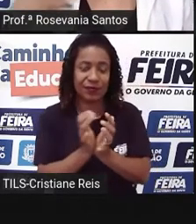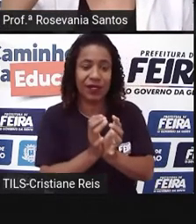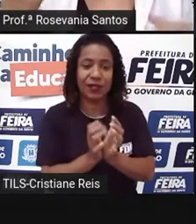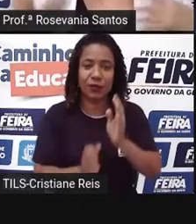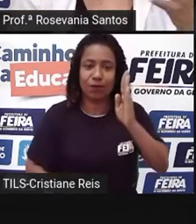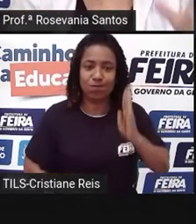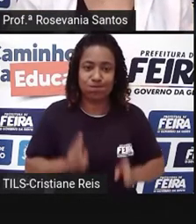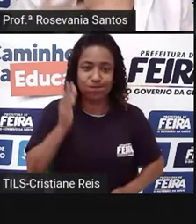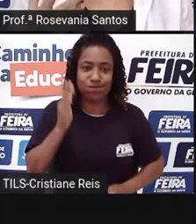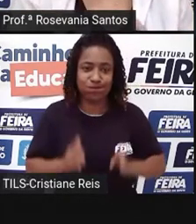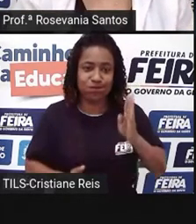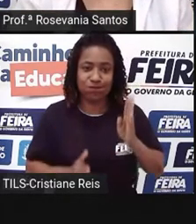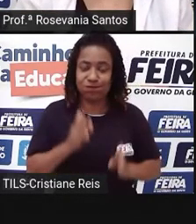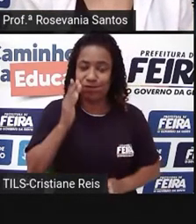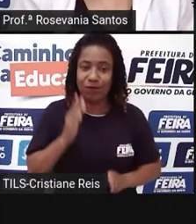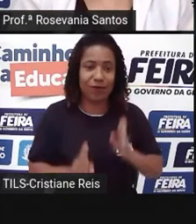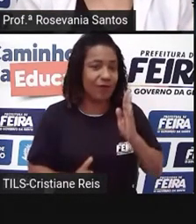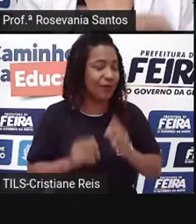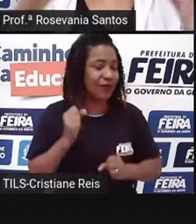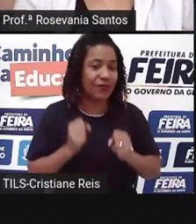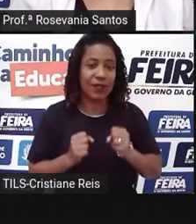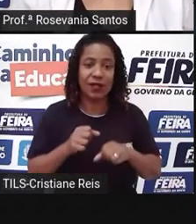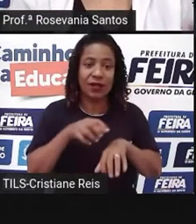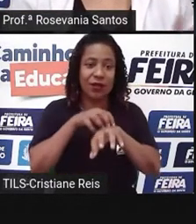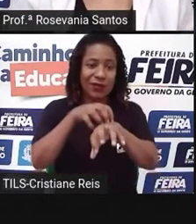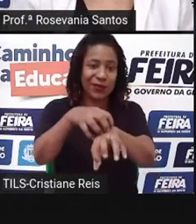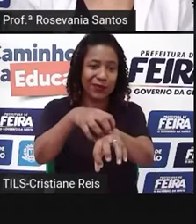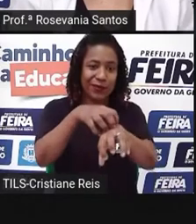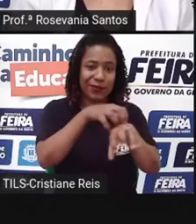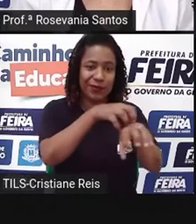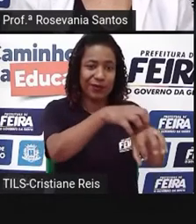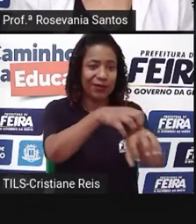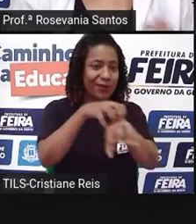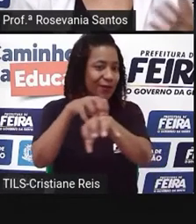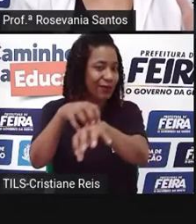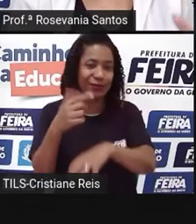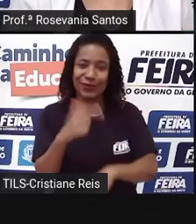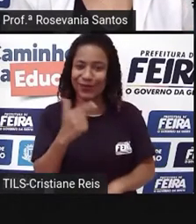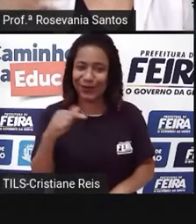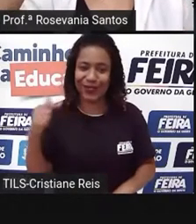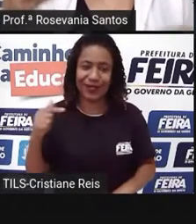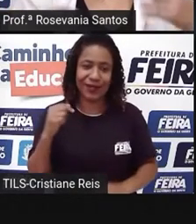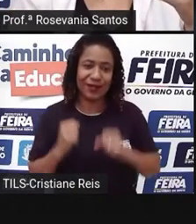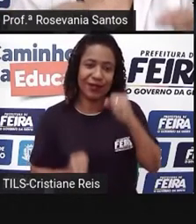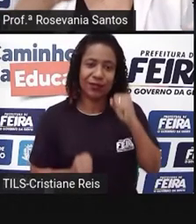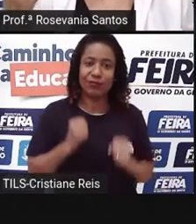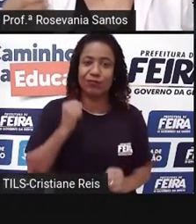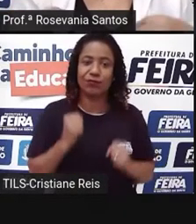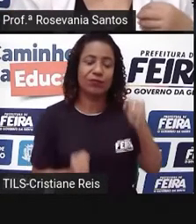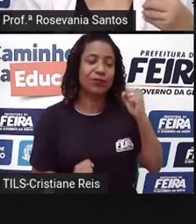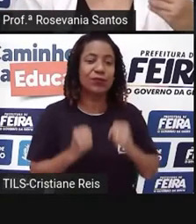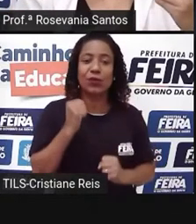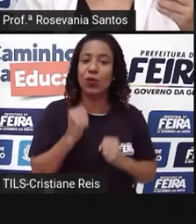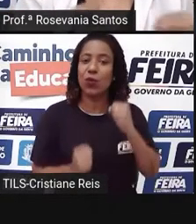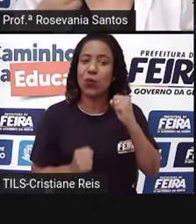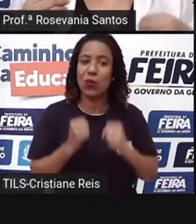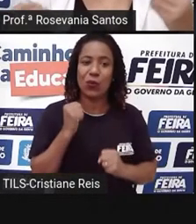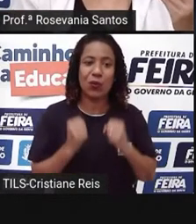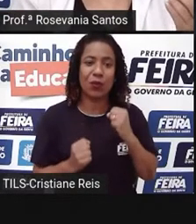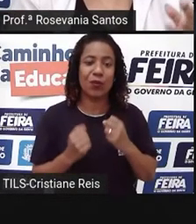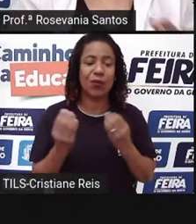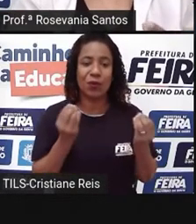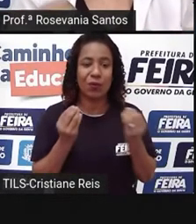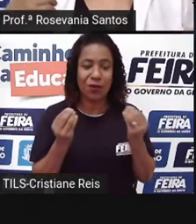corredores, eles não têm transporte, não tem nada. Eles, todos os lugares que eles vão, eles correm e eles ensinam como é que eles